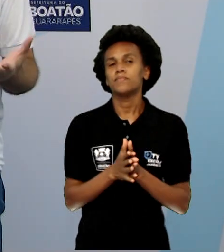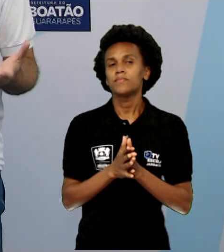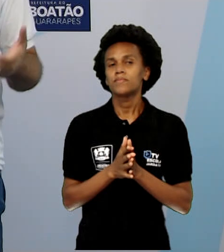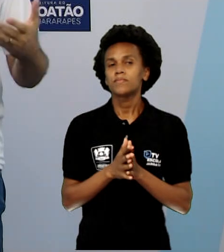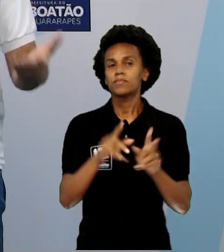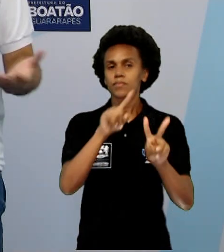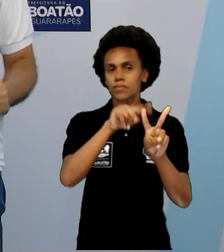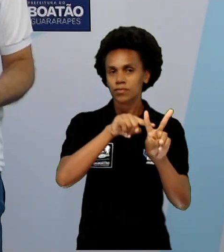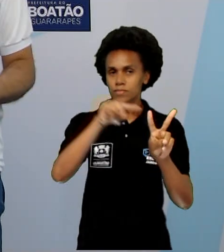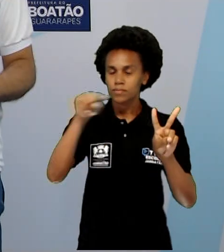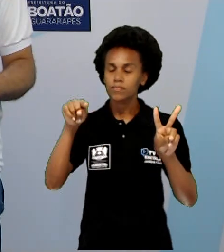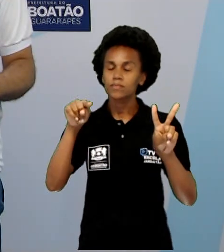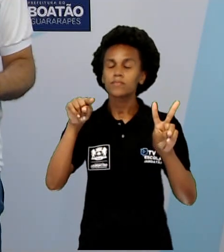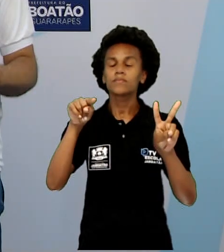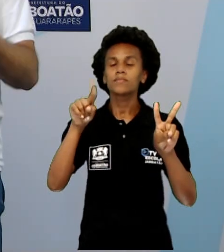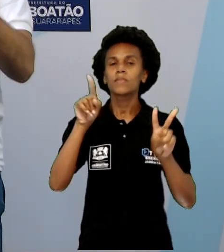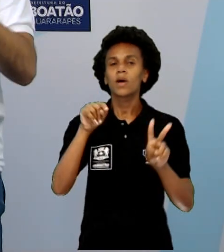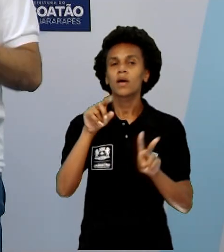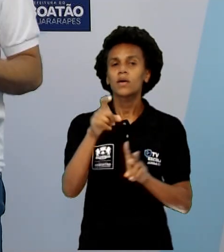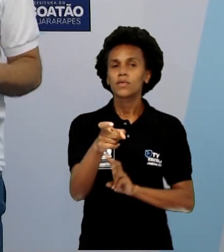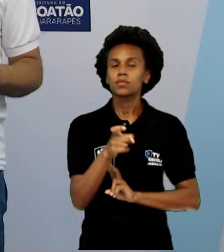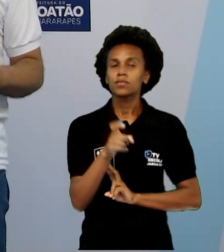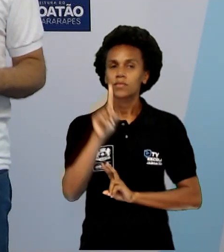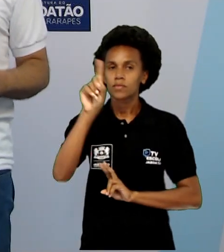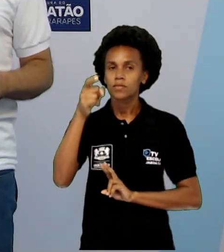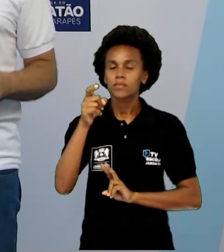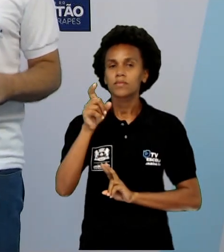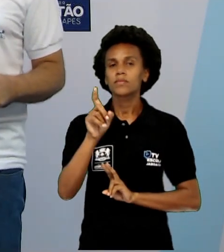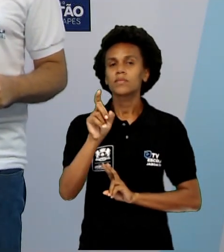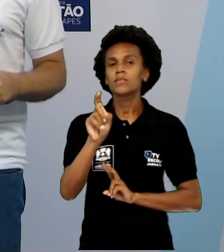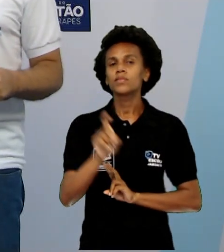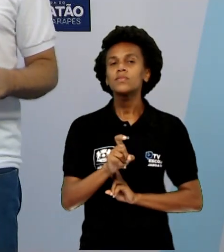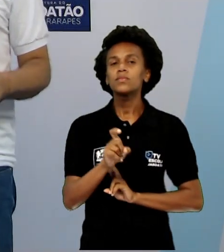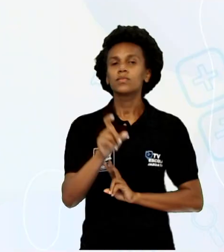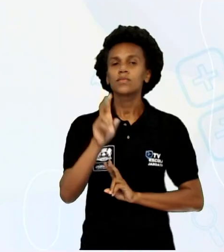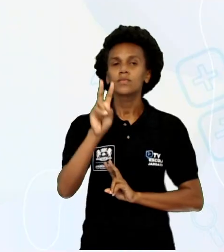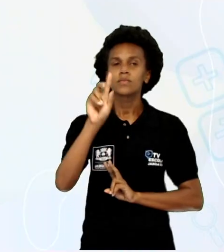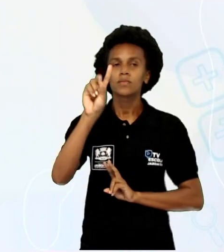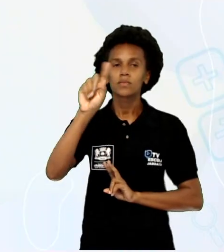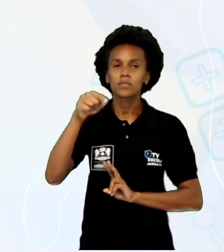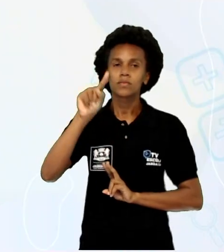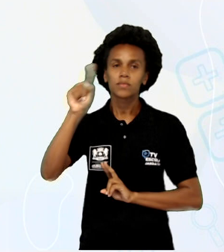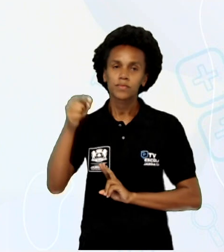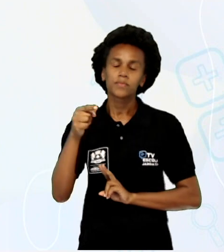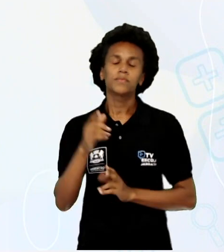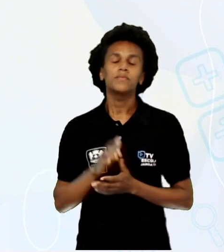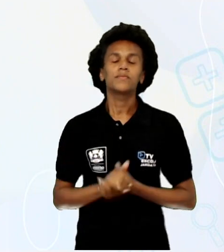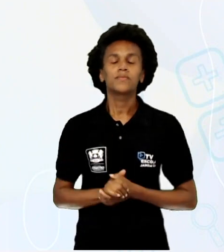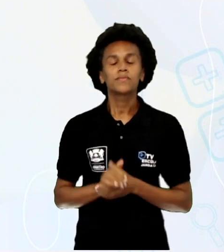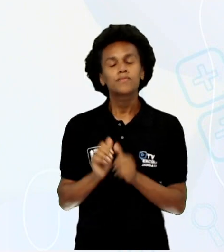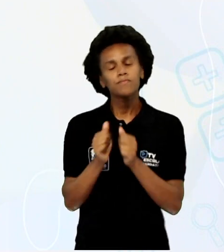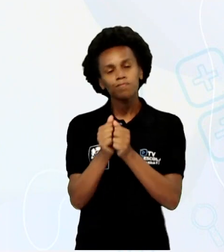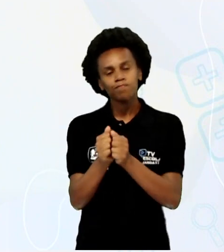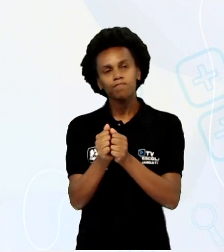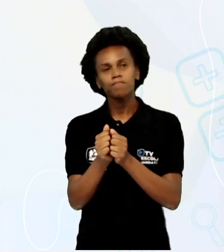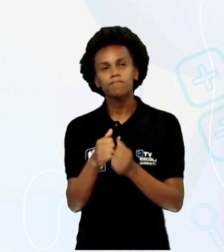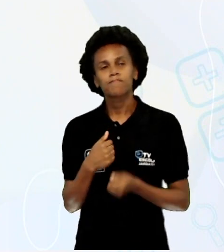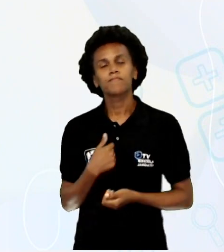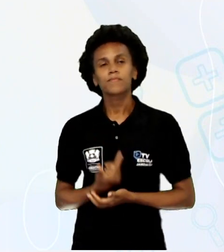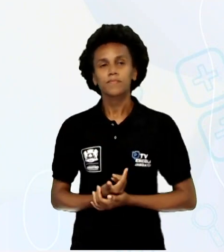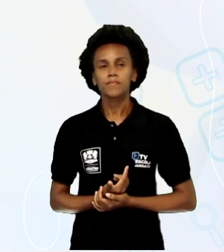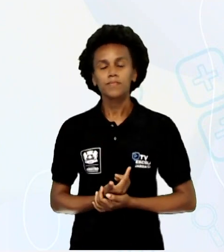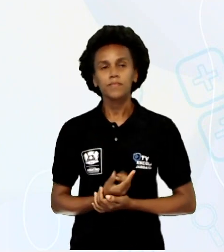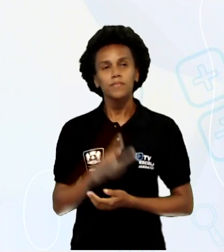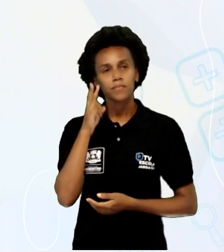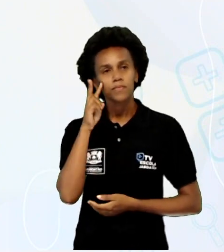x' e x duas linhas. Eu quero que você acompanhe comigo. Veja só, essa é a forma geral de